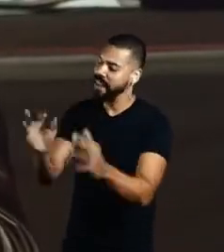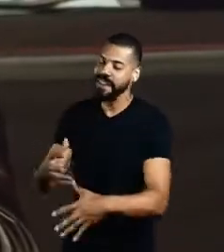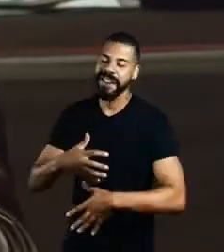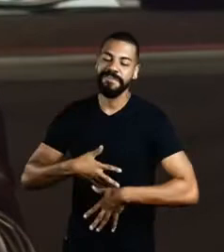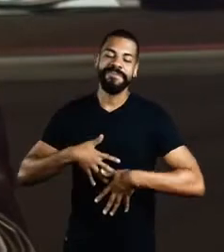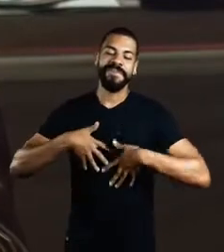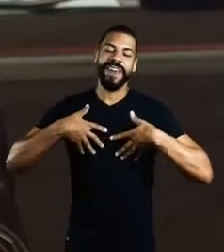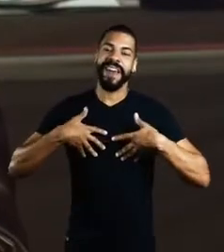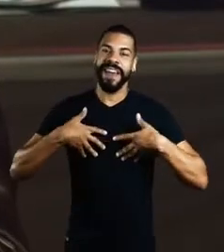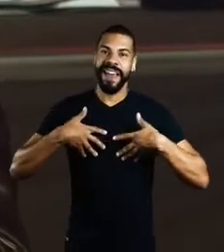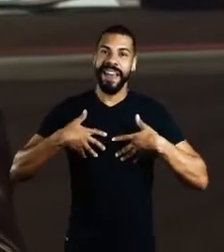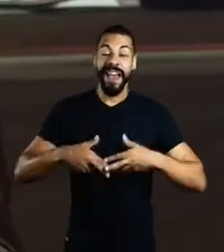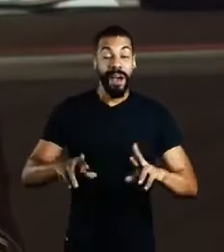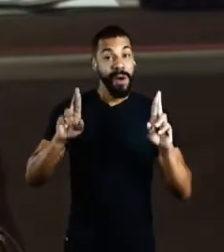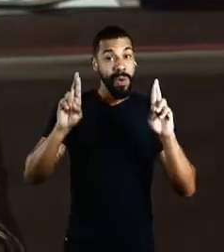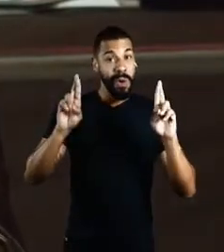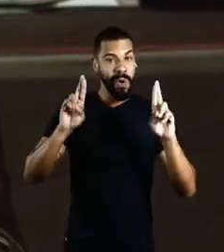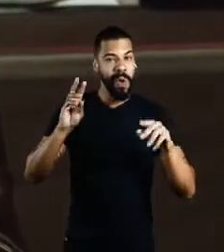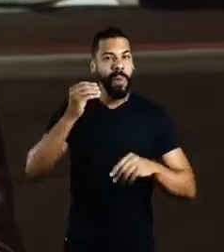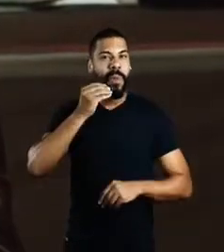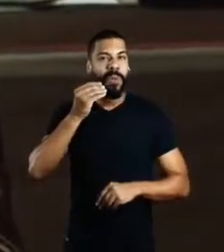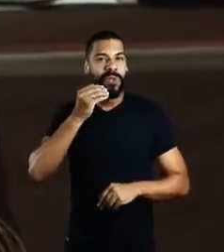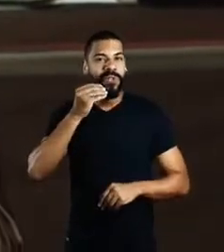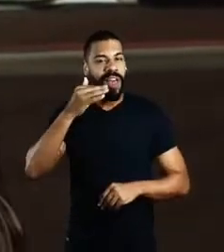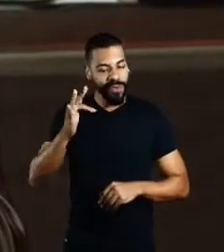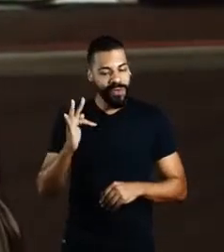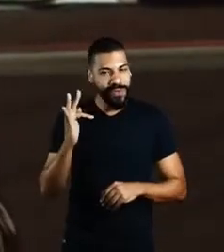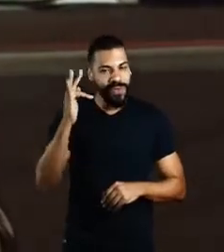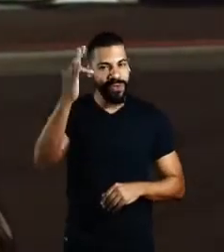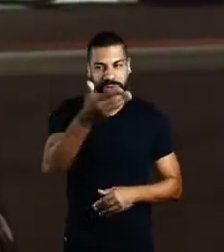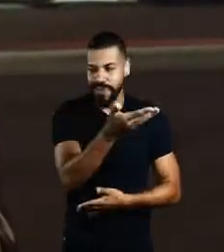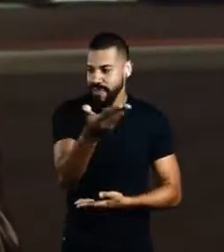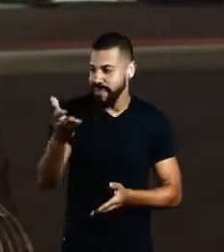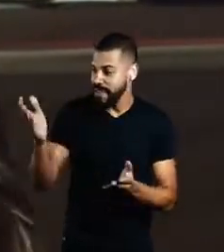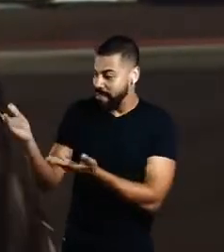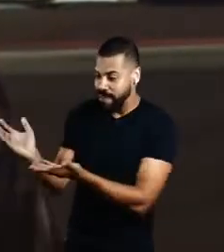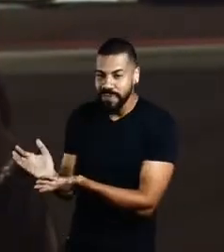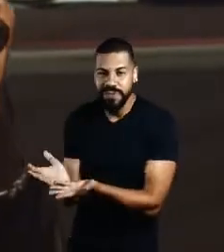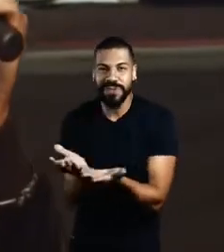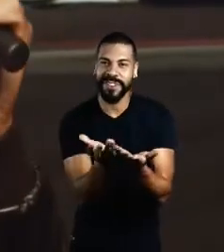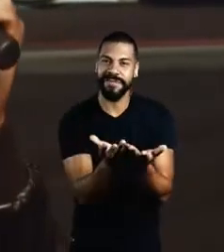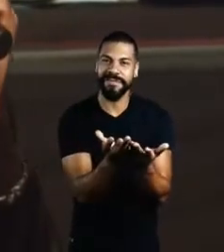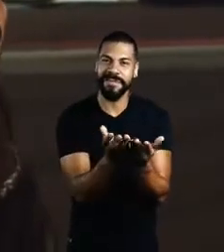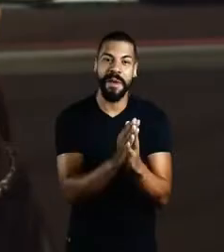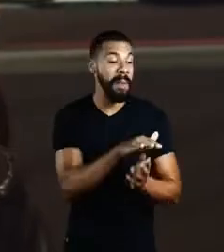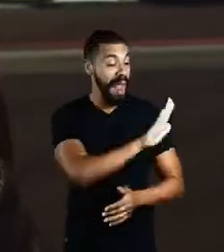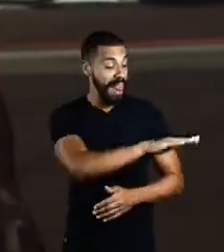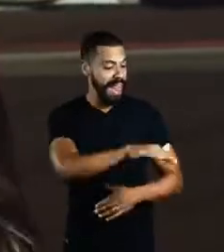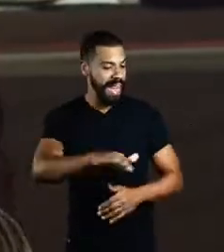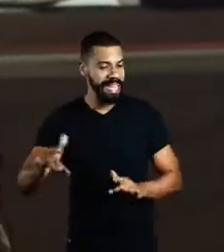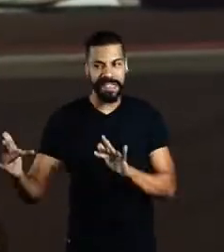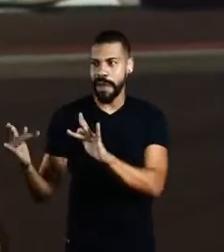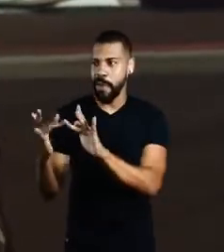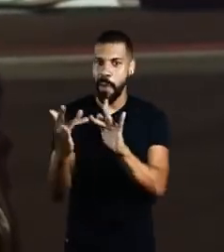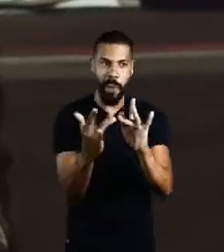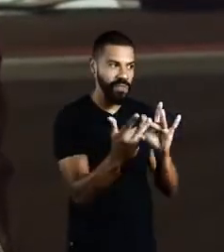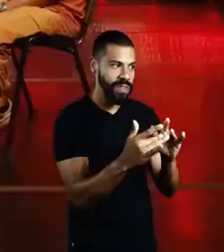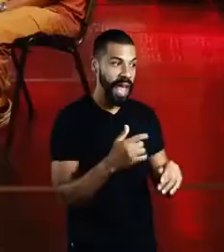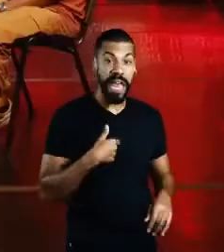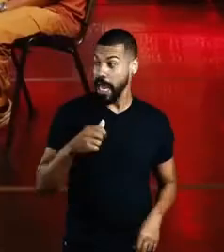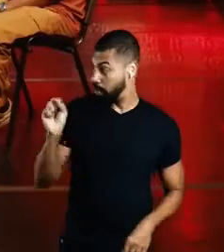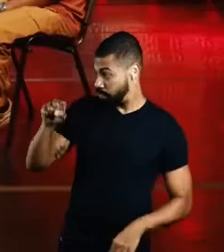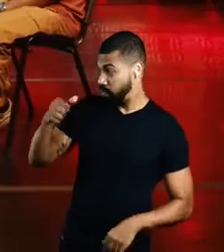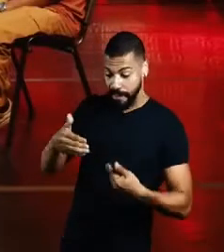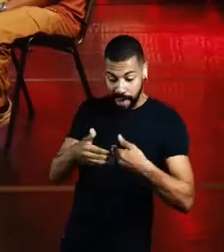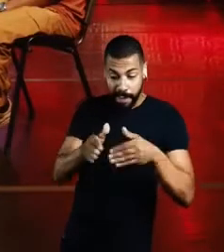que, numa outra oportunidade, a gente consiga levar vocês para lá, para a molecada ter esse contato. Eu estava na inauguração, te falei. Não, né?